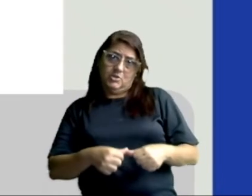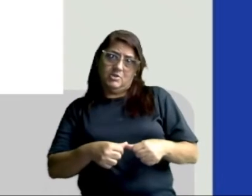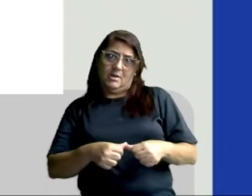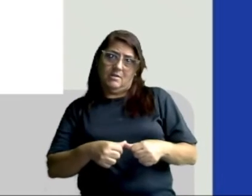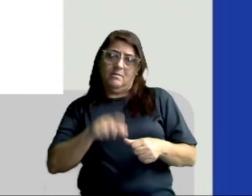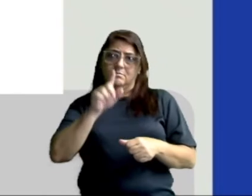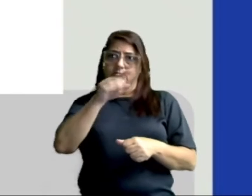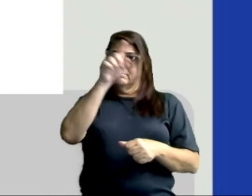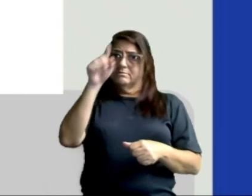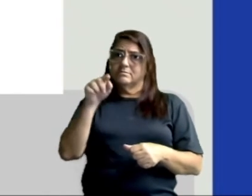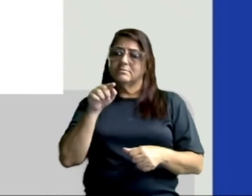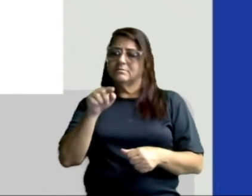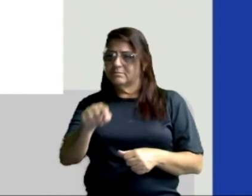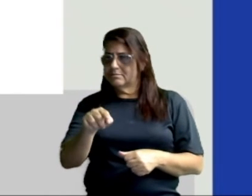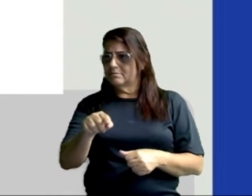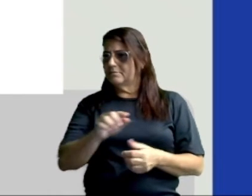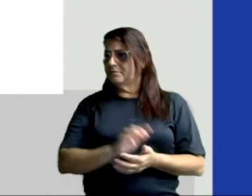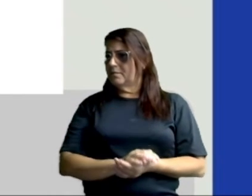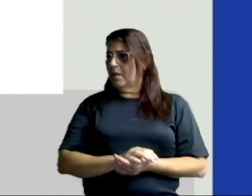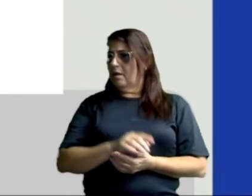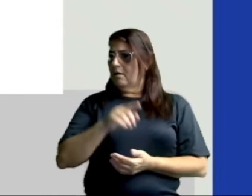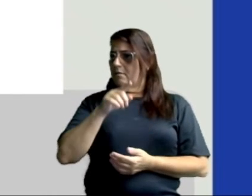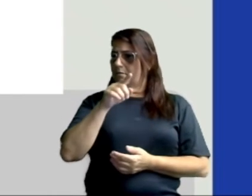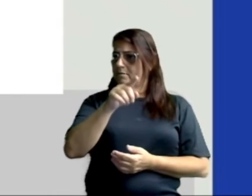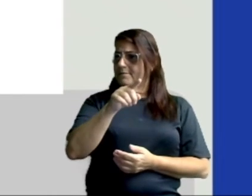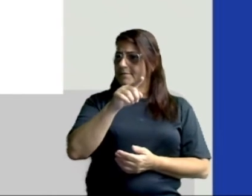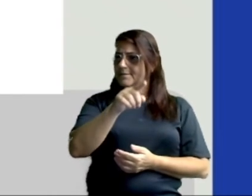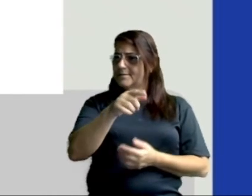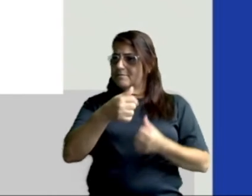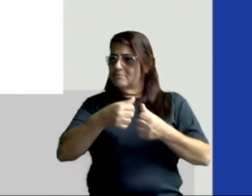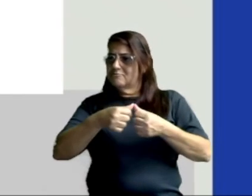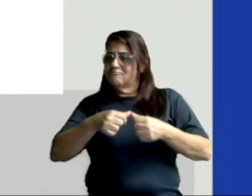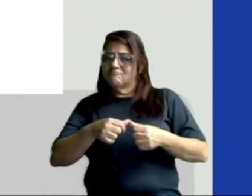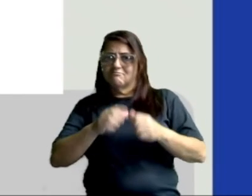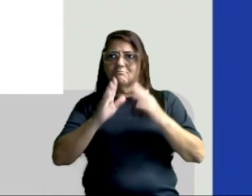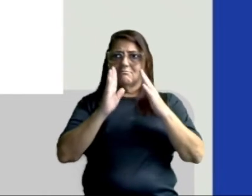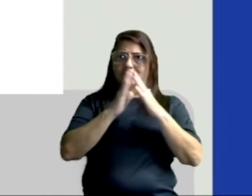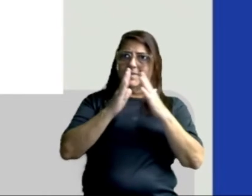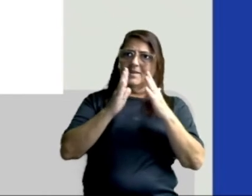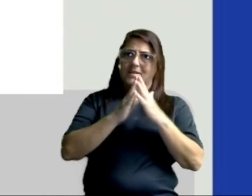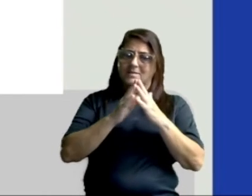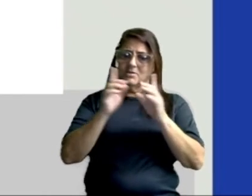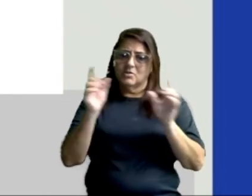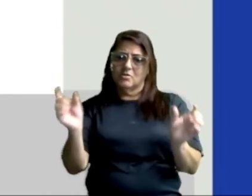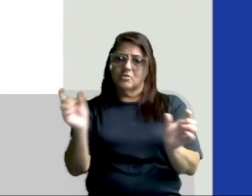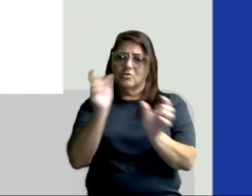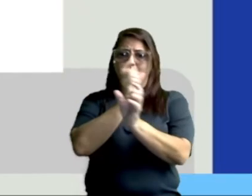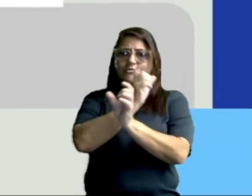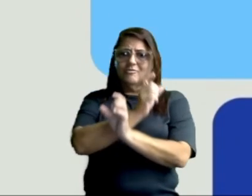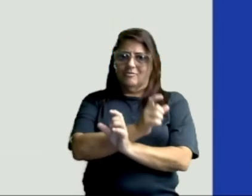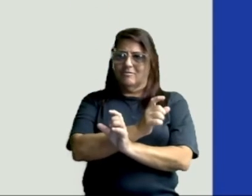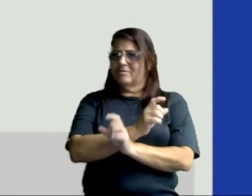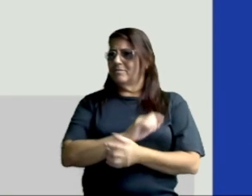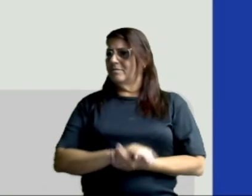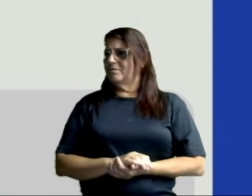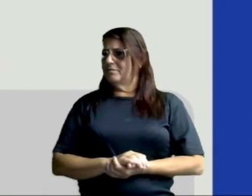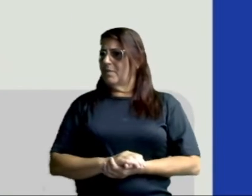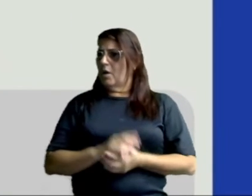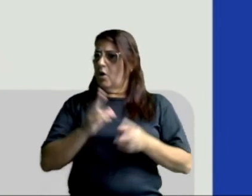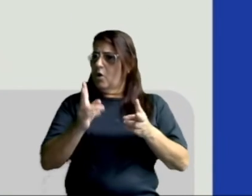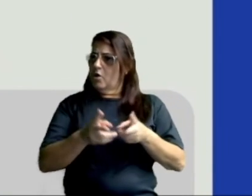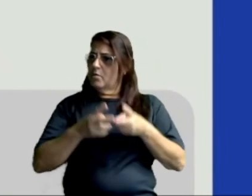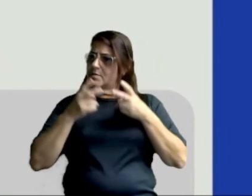veio depois e are, que é o verbo, veio no início. Então, é só fazer essa troca de lugares.